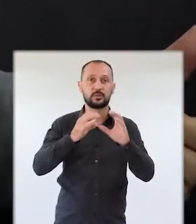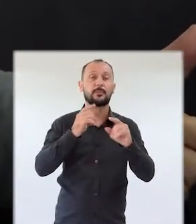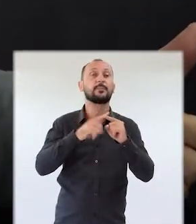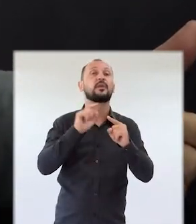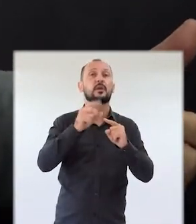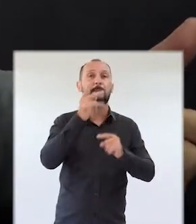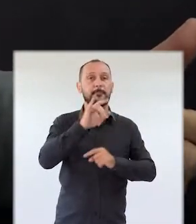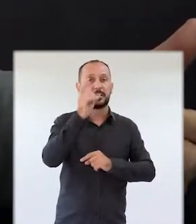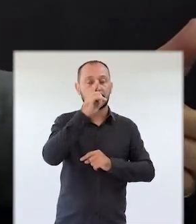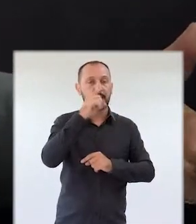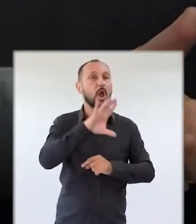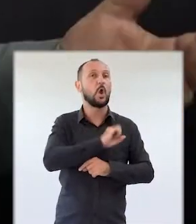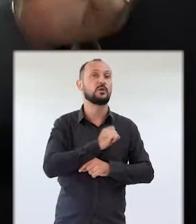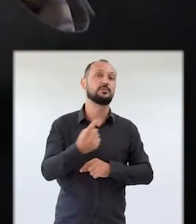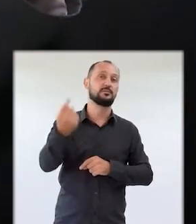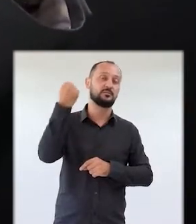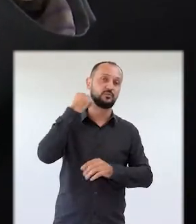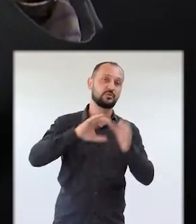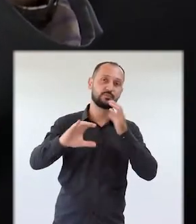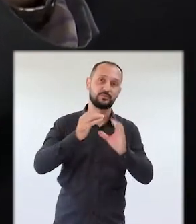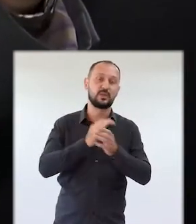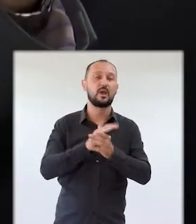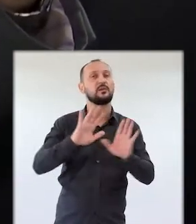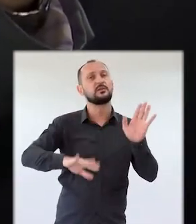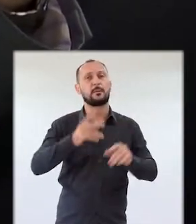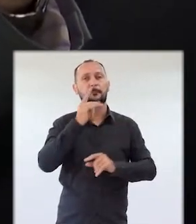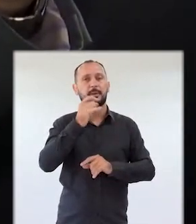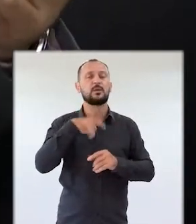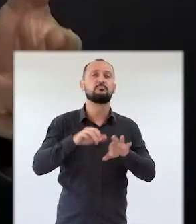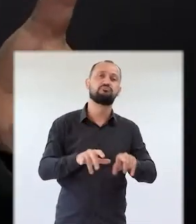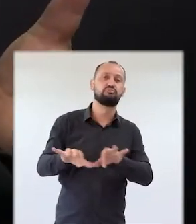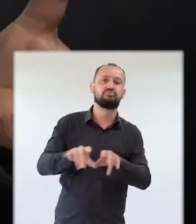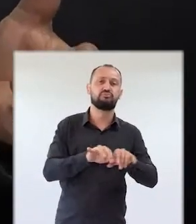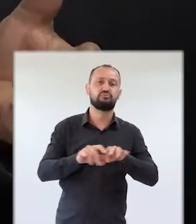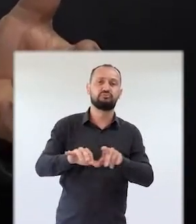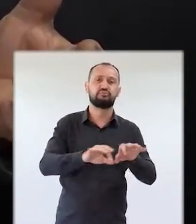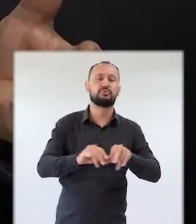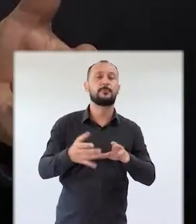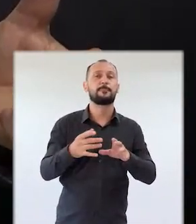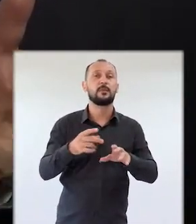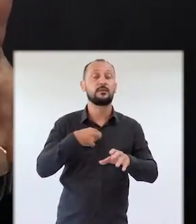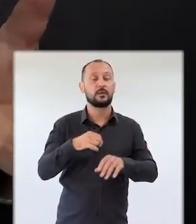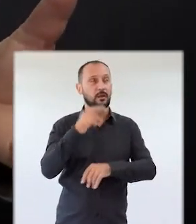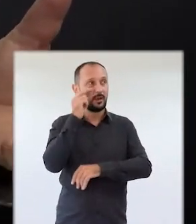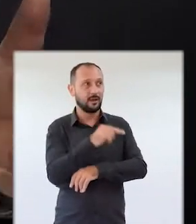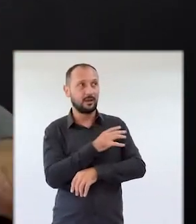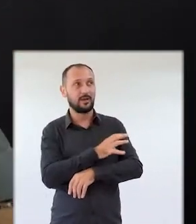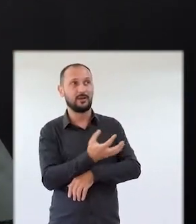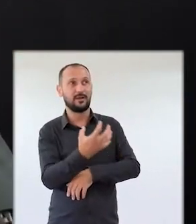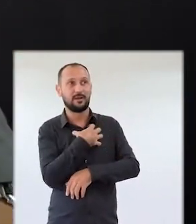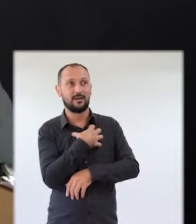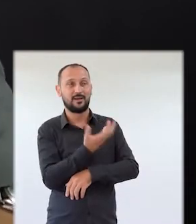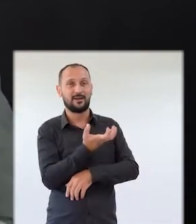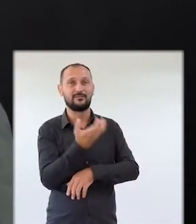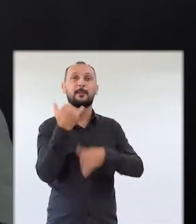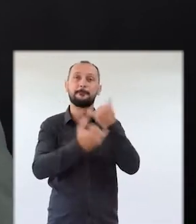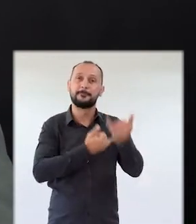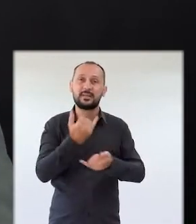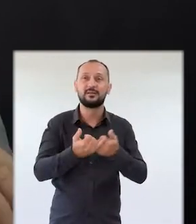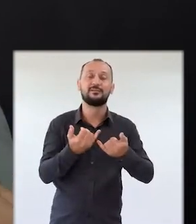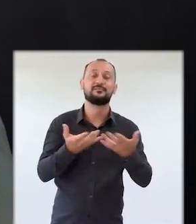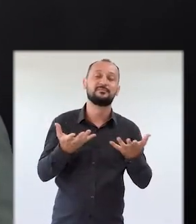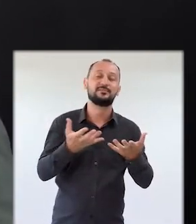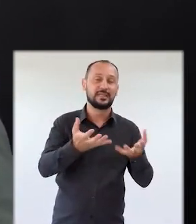pais também gostavam. Às vezes o pai ou a mãe tocavam algum instrumento e a criança toma gosto por aquilo, que ela vai brincar. Por isso, não